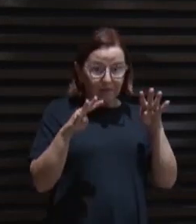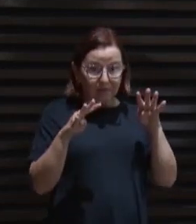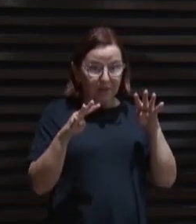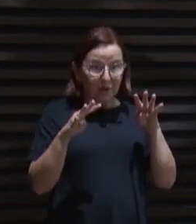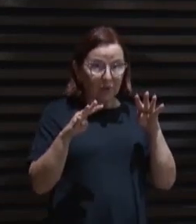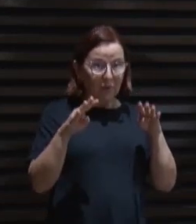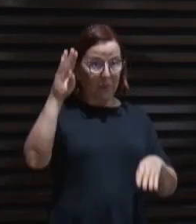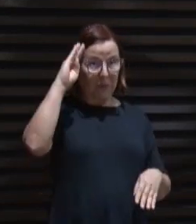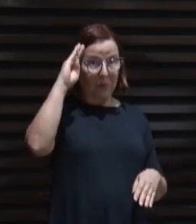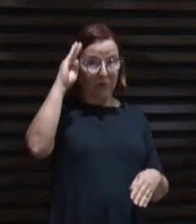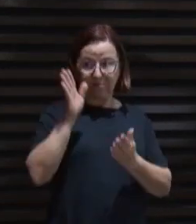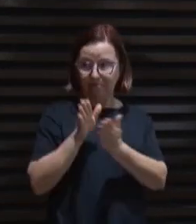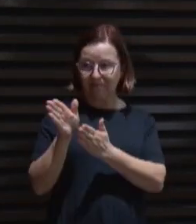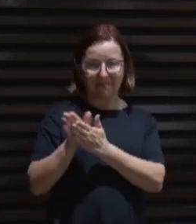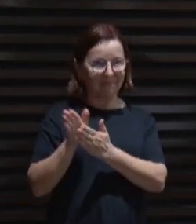Caíram fora.